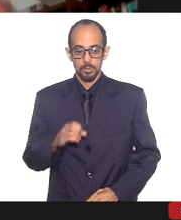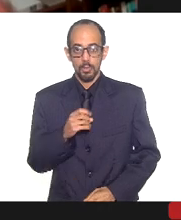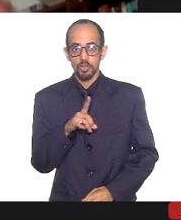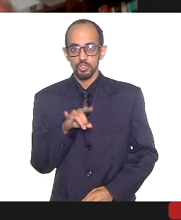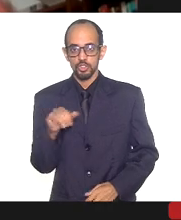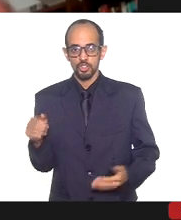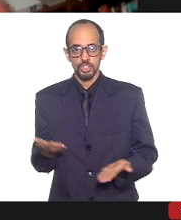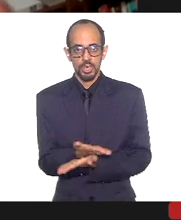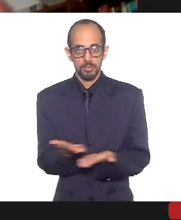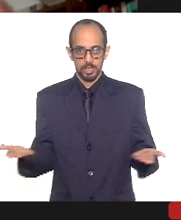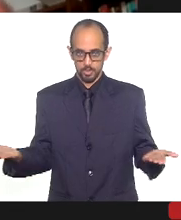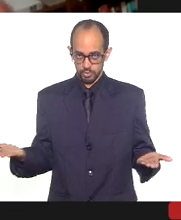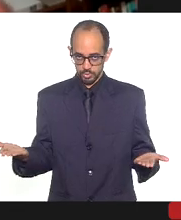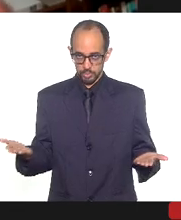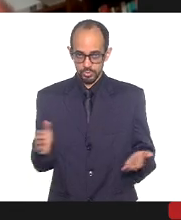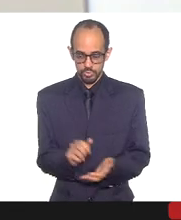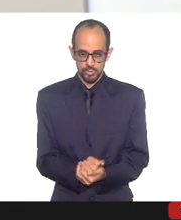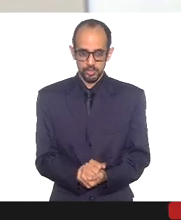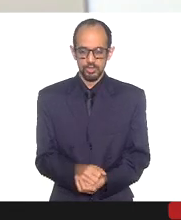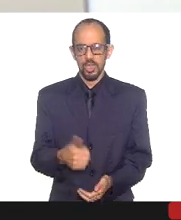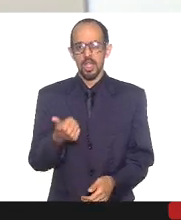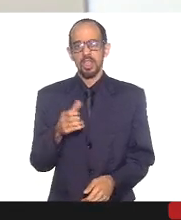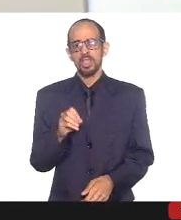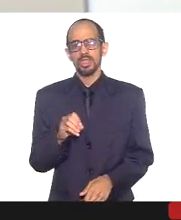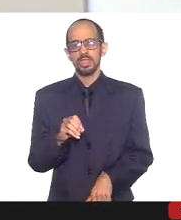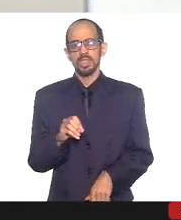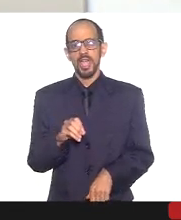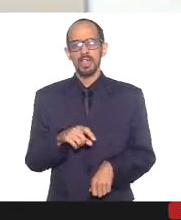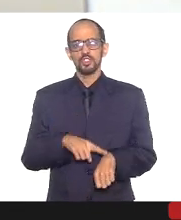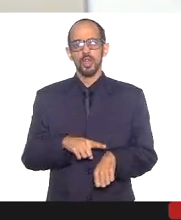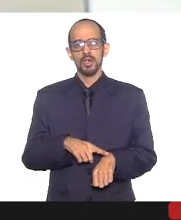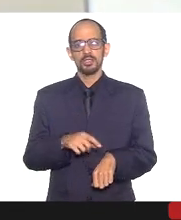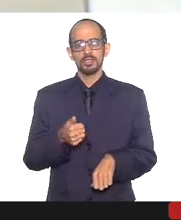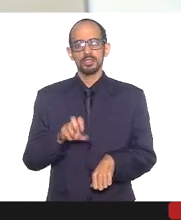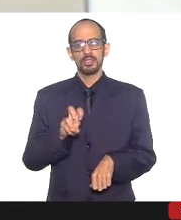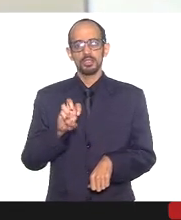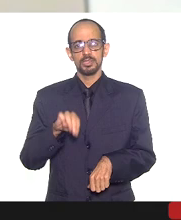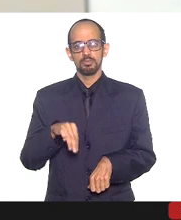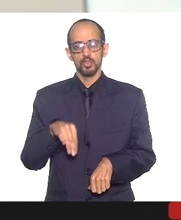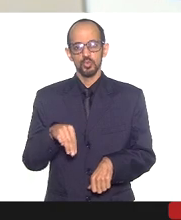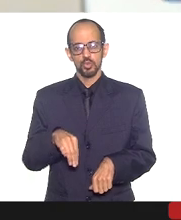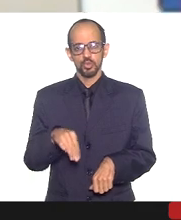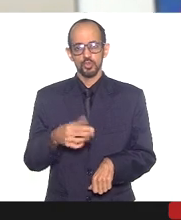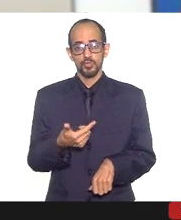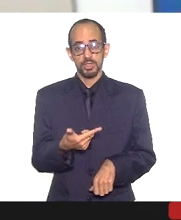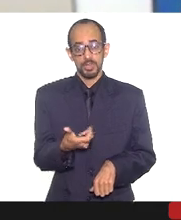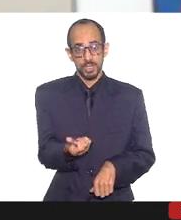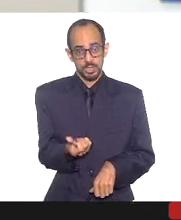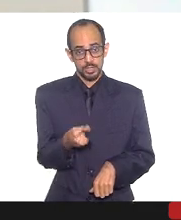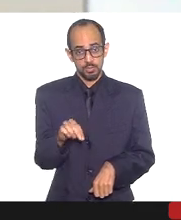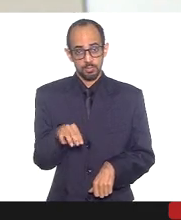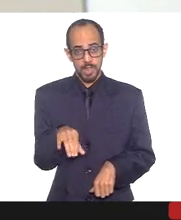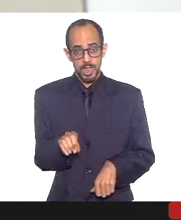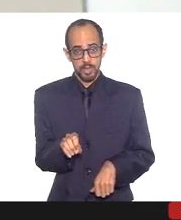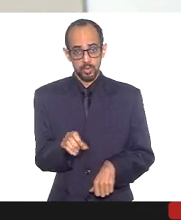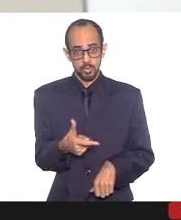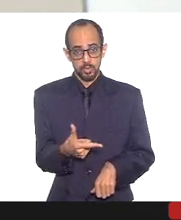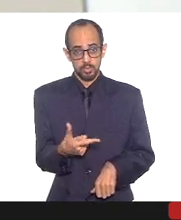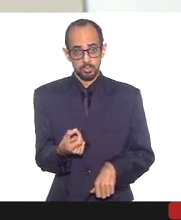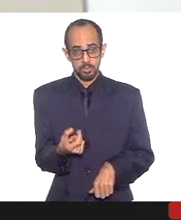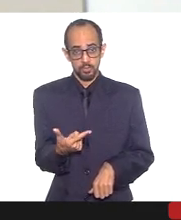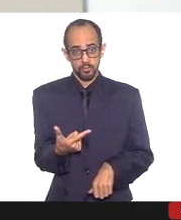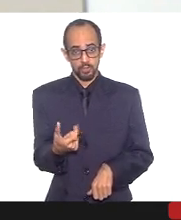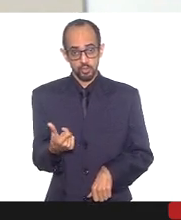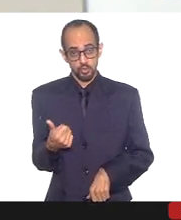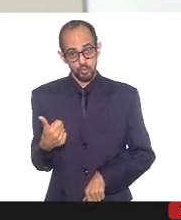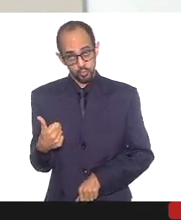Dia a todas e todos, às 10 horas e 15 minutos, dia 26 de maio de 2021, a gente dá início à